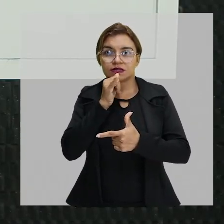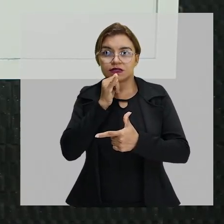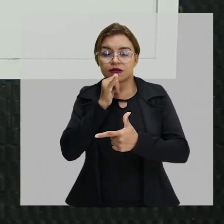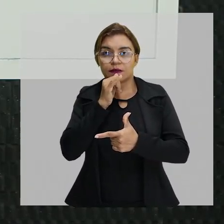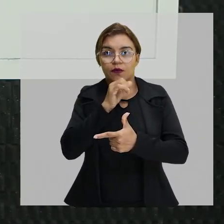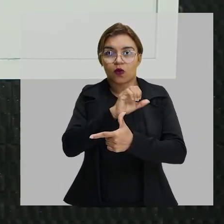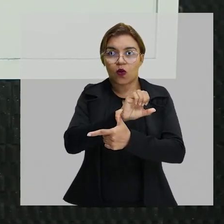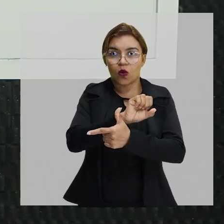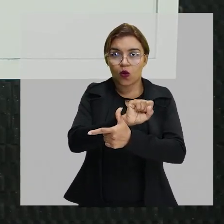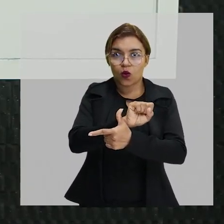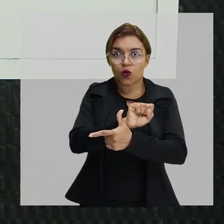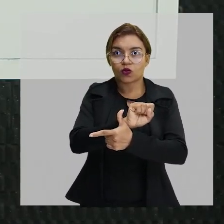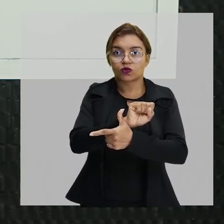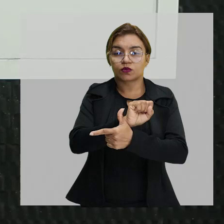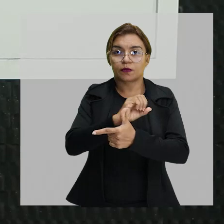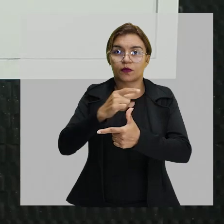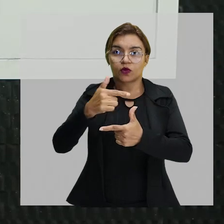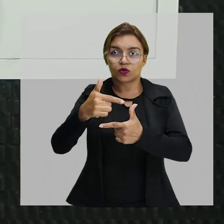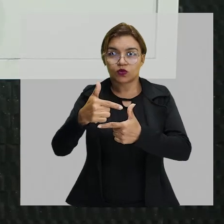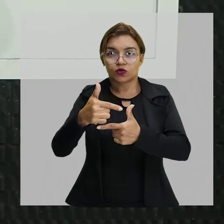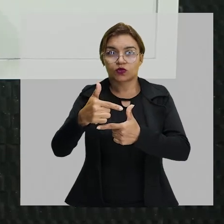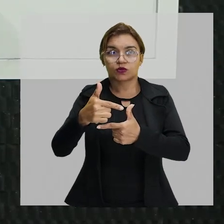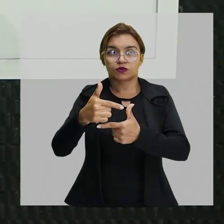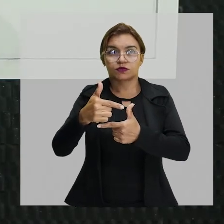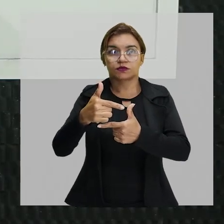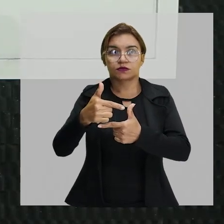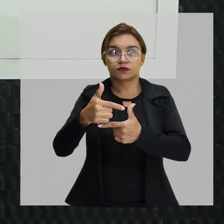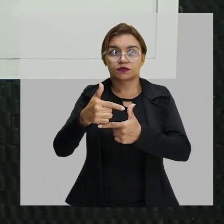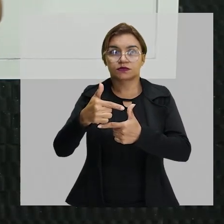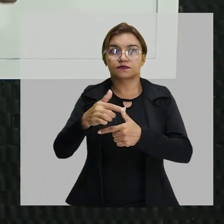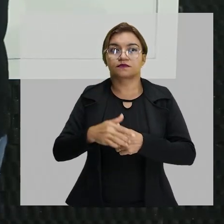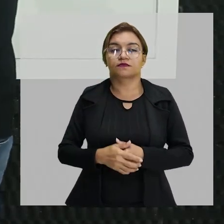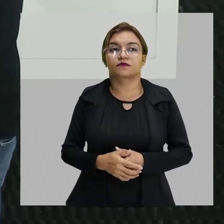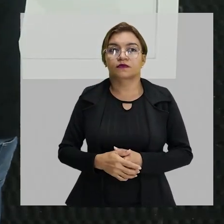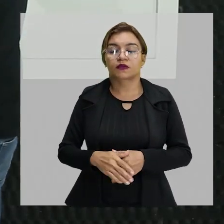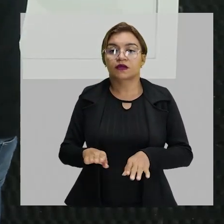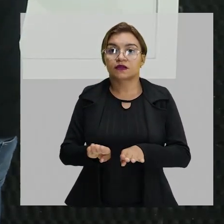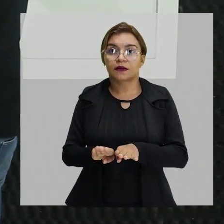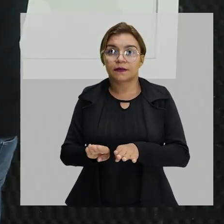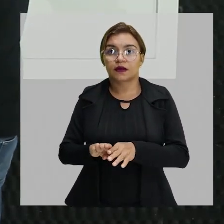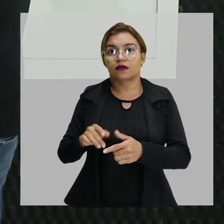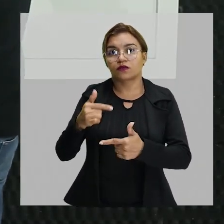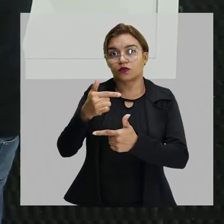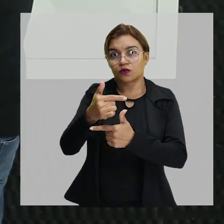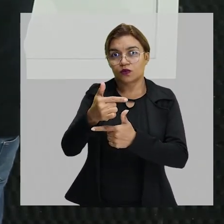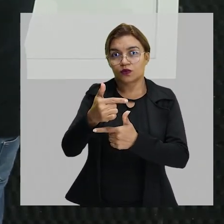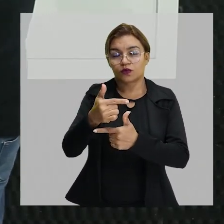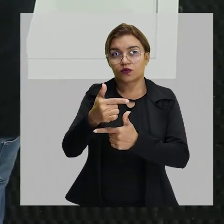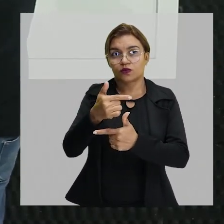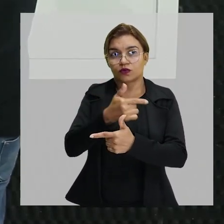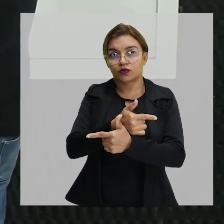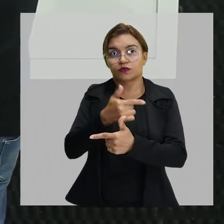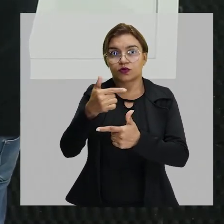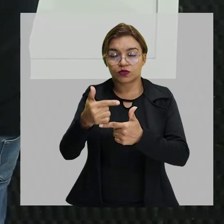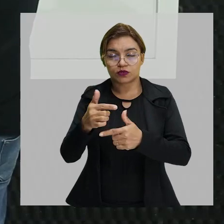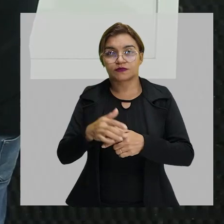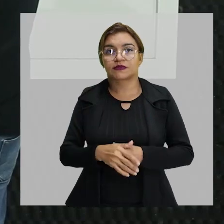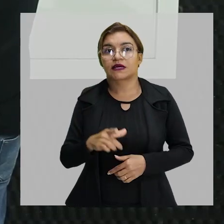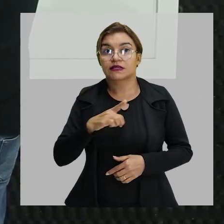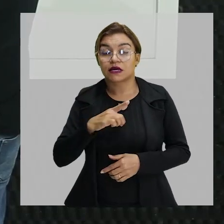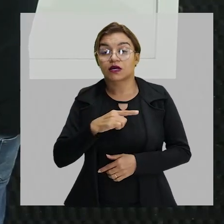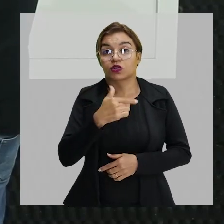por 2, né? É que você cancela. Então, você vai ter 2 vezes o seno